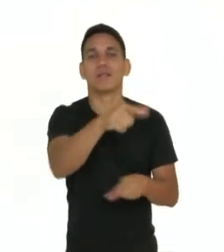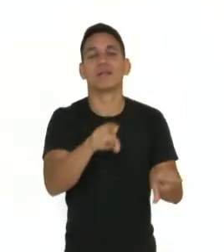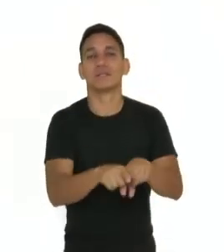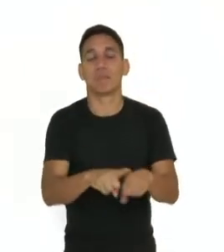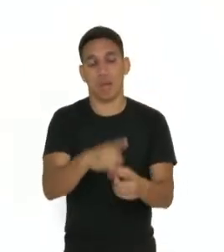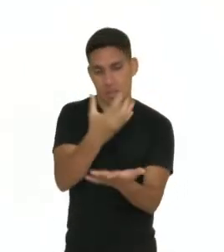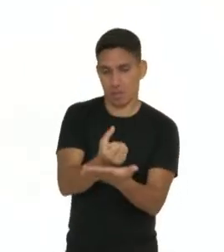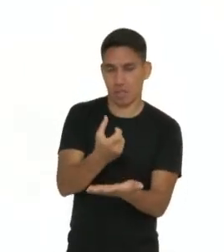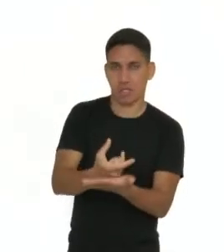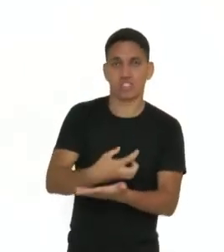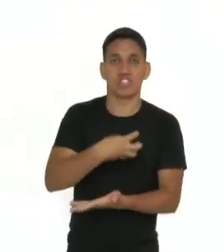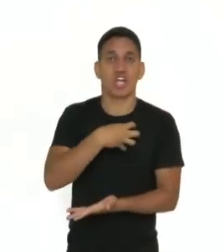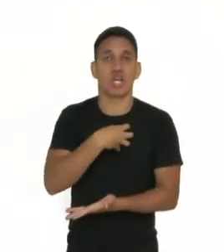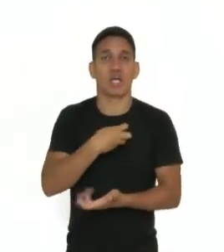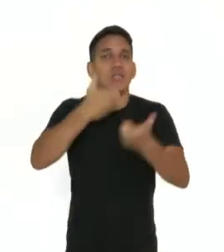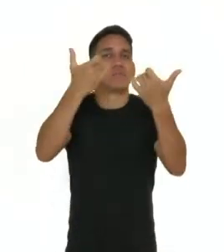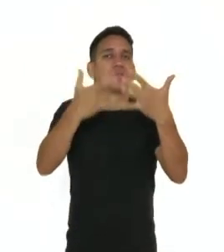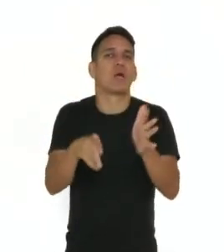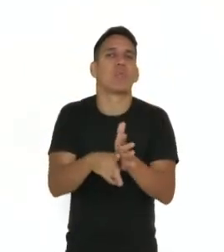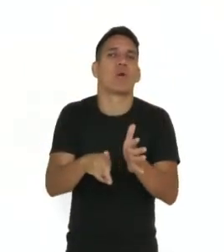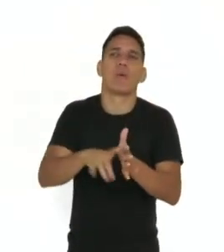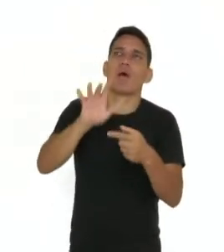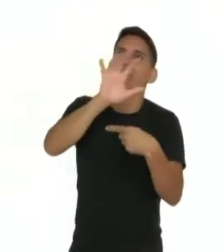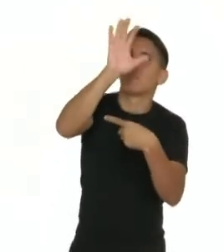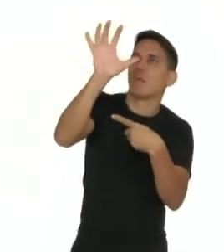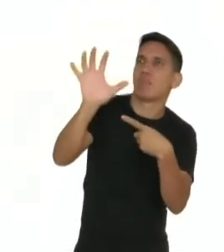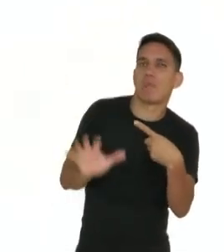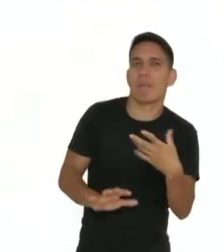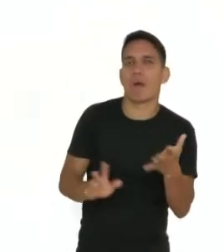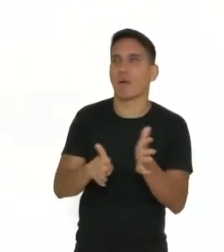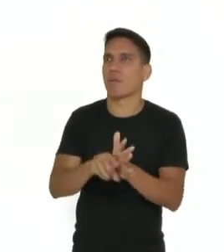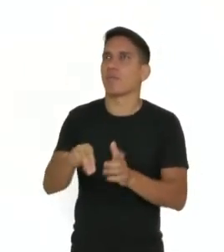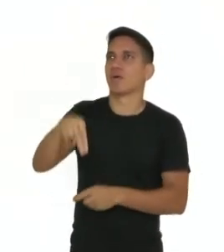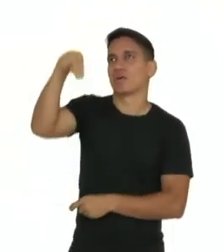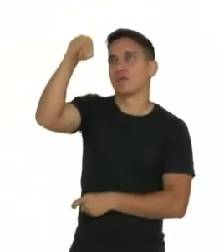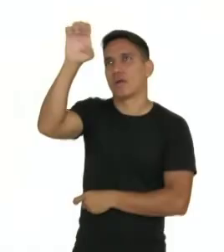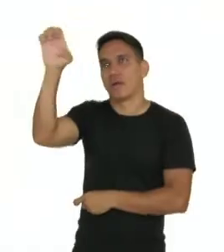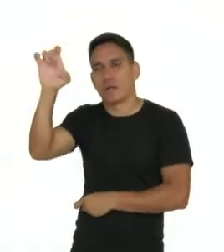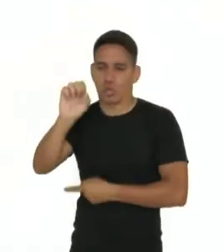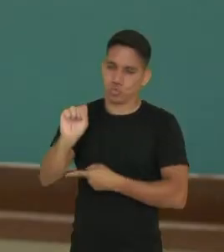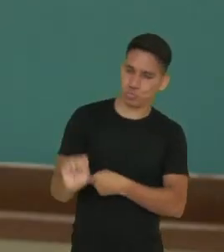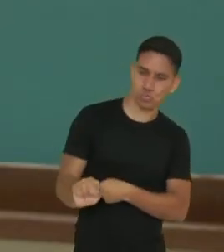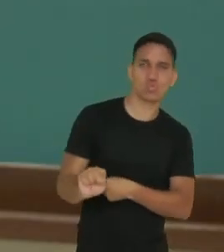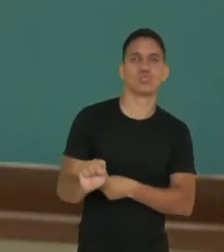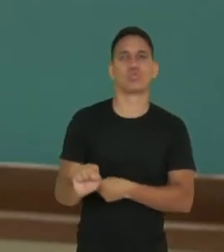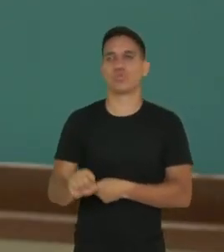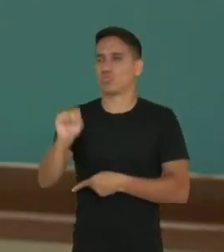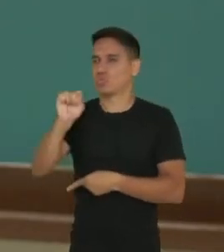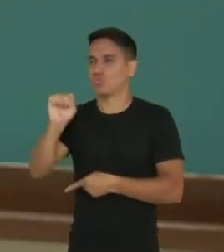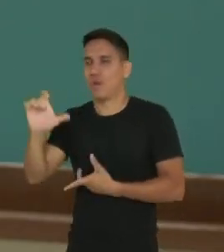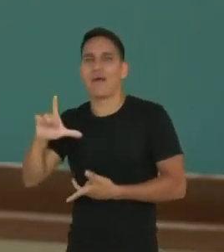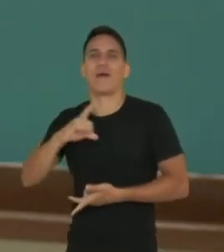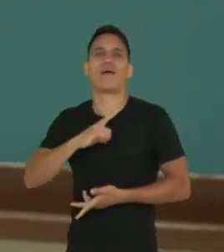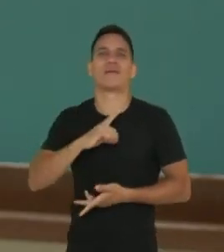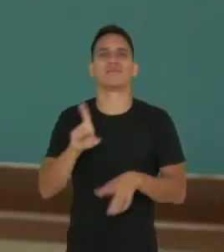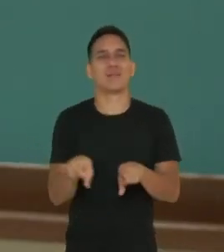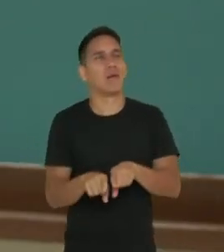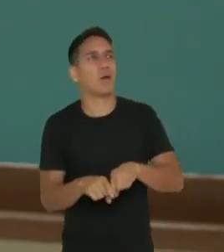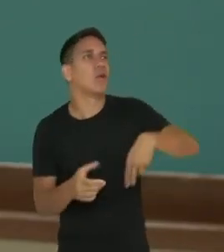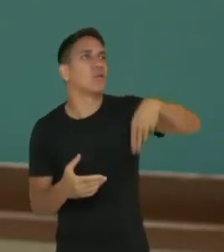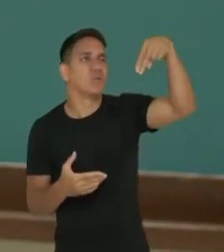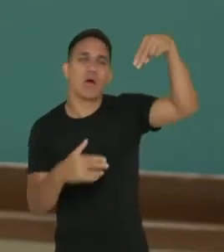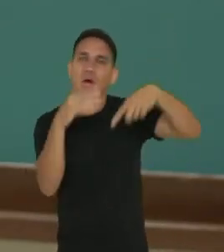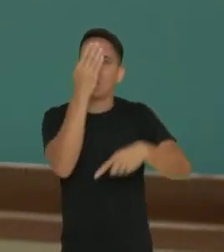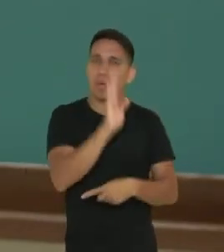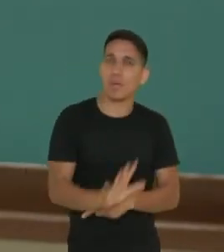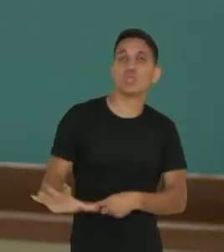determinada região, né? Do Nordeste, do Sul, do Sudeste, né? Da região Norte do Brasil, né?